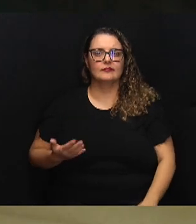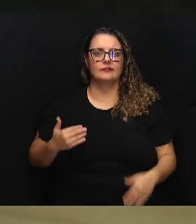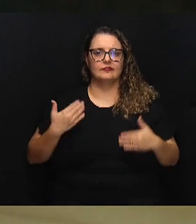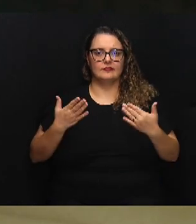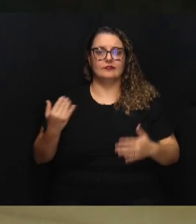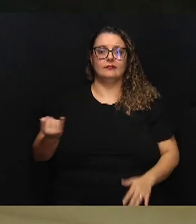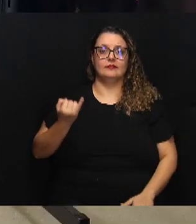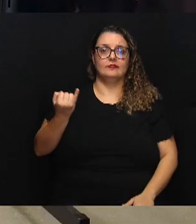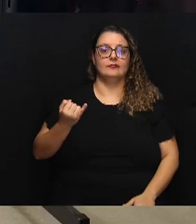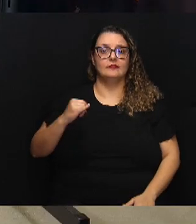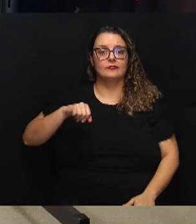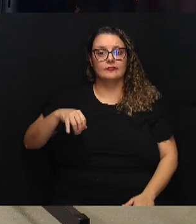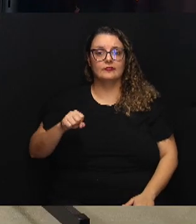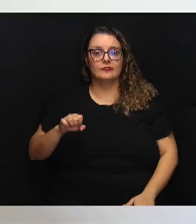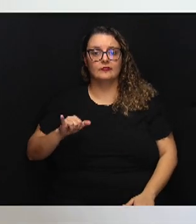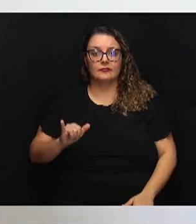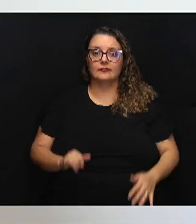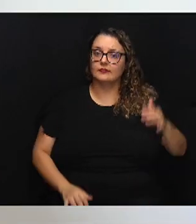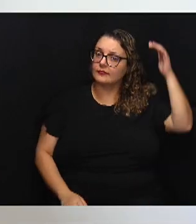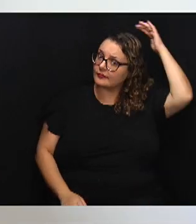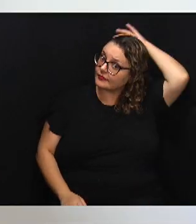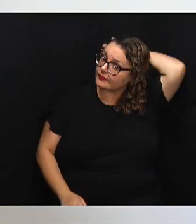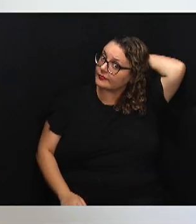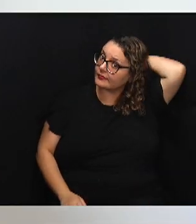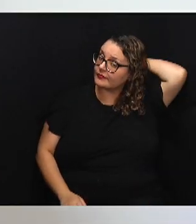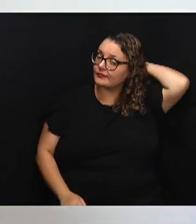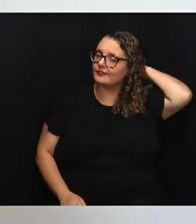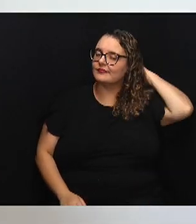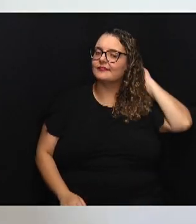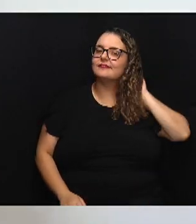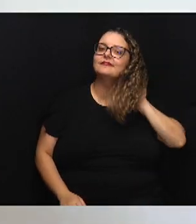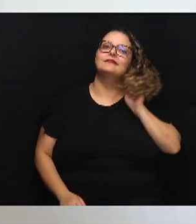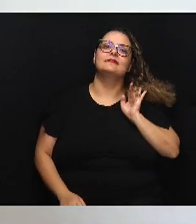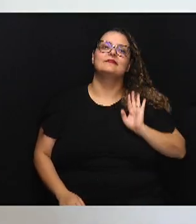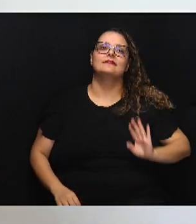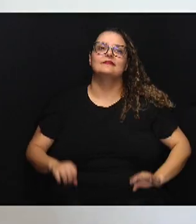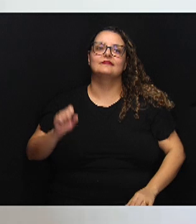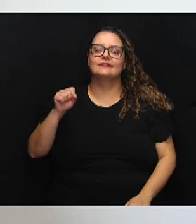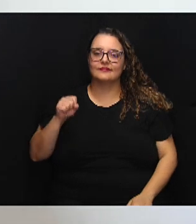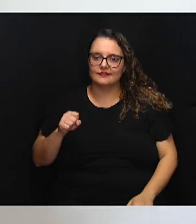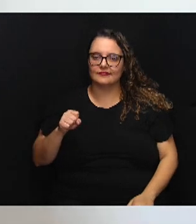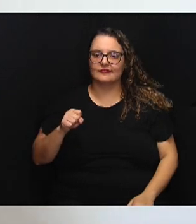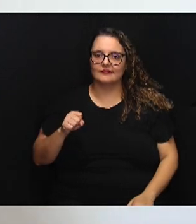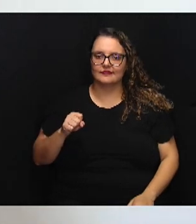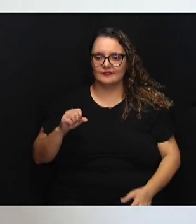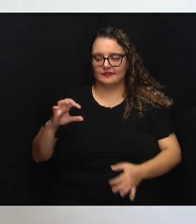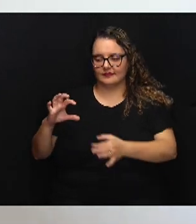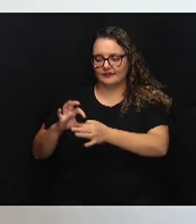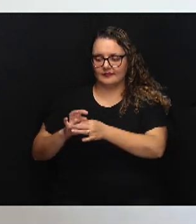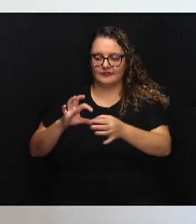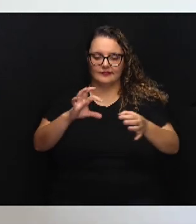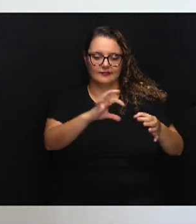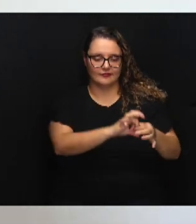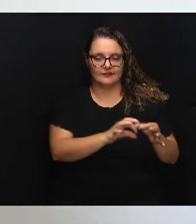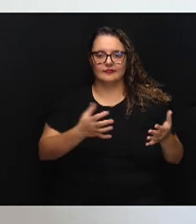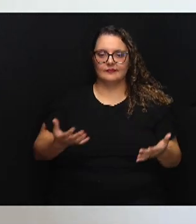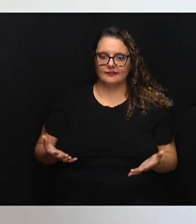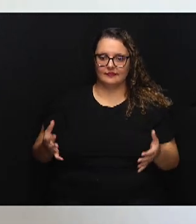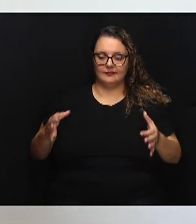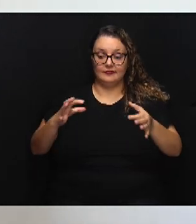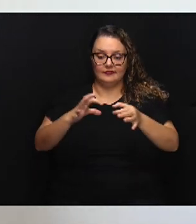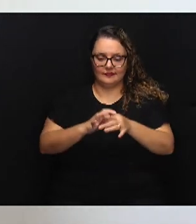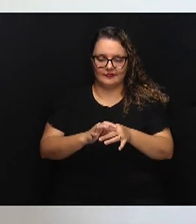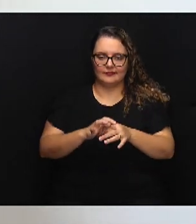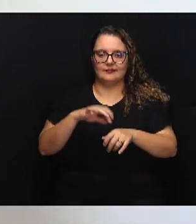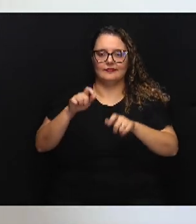importância disso, Josi? Sim, eu acho que esses temas se conectam diretamente porque muitas pessoas